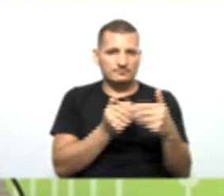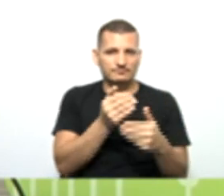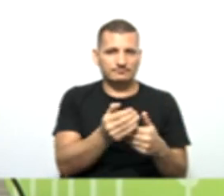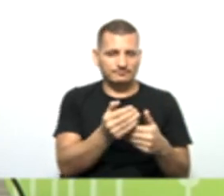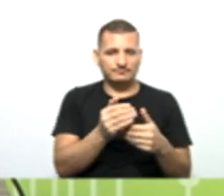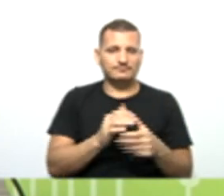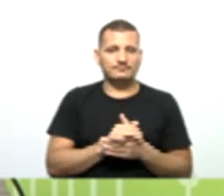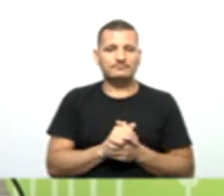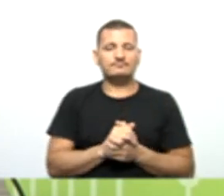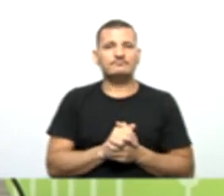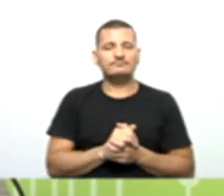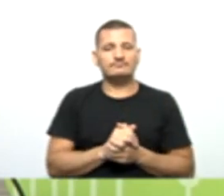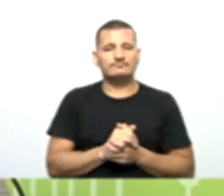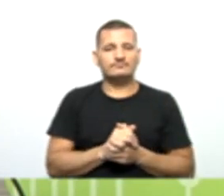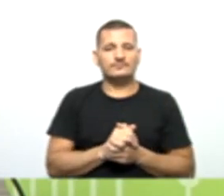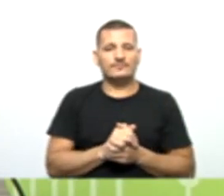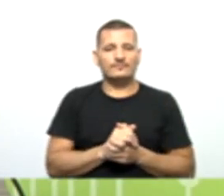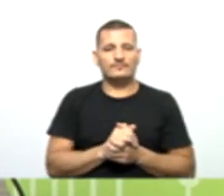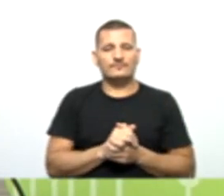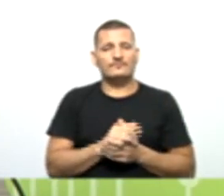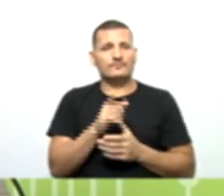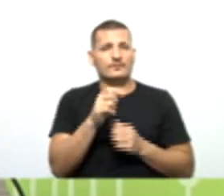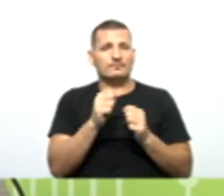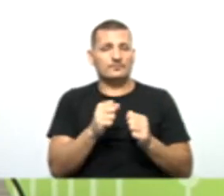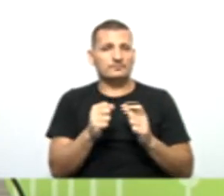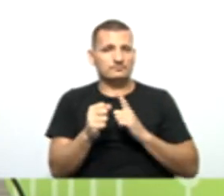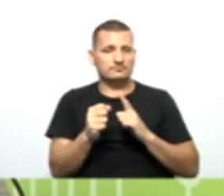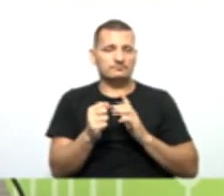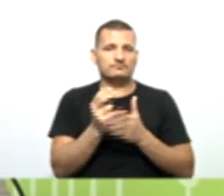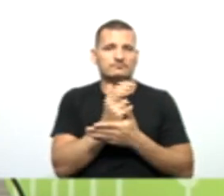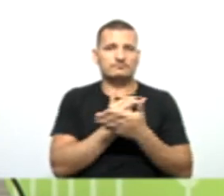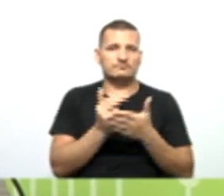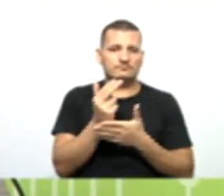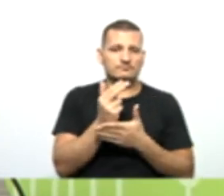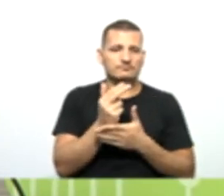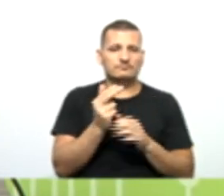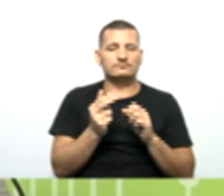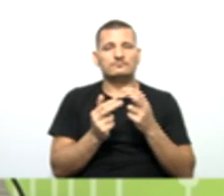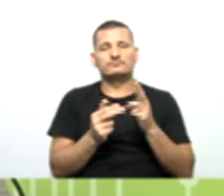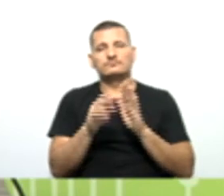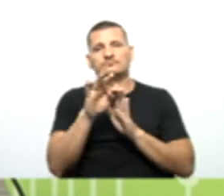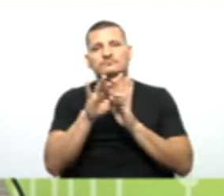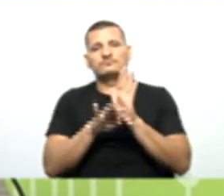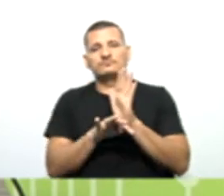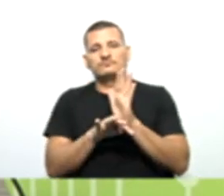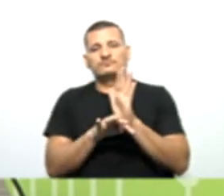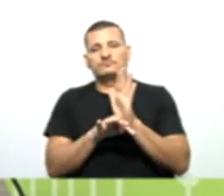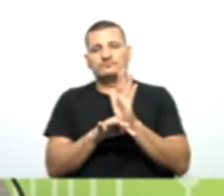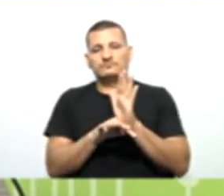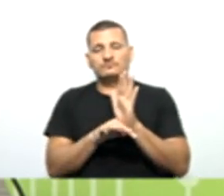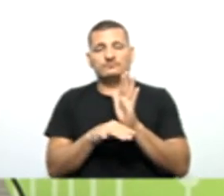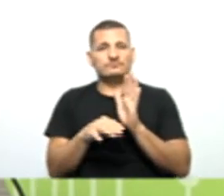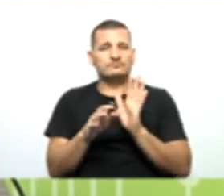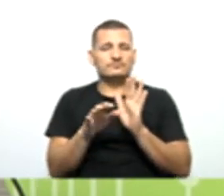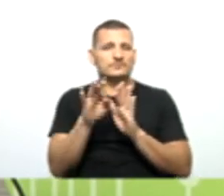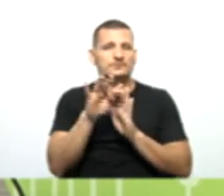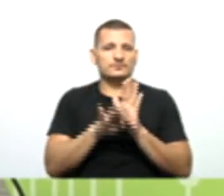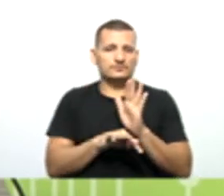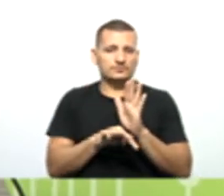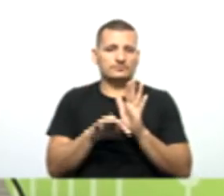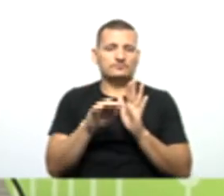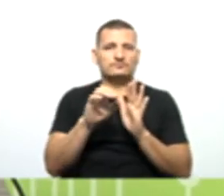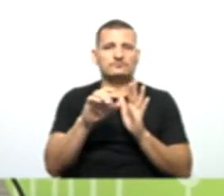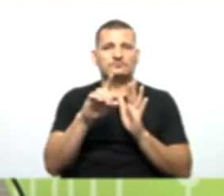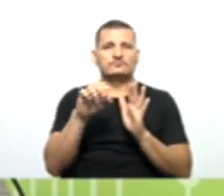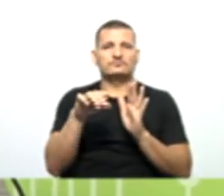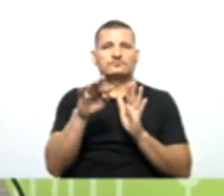Isso, e elas são sequenciadas. Aí você pode ter através de desenho ou simplesmente através de texto. A forma indentada nada mais é do que